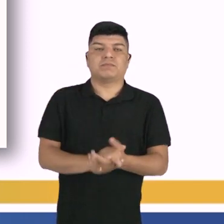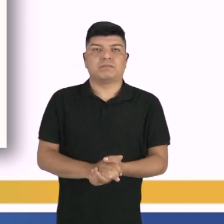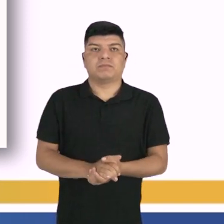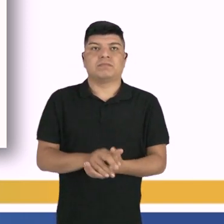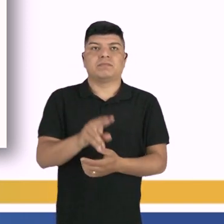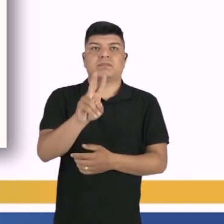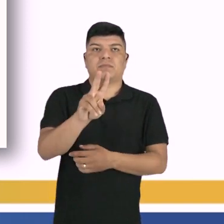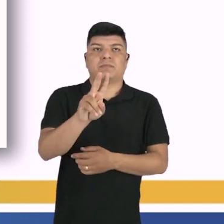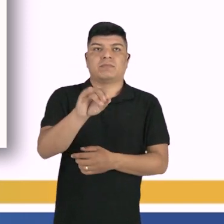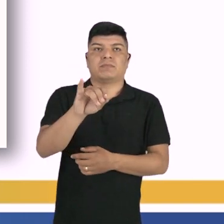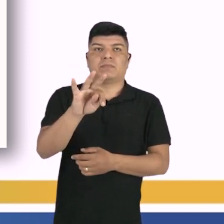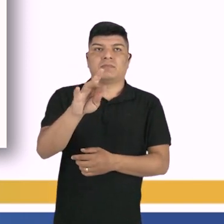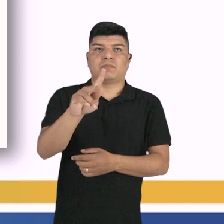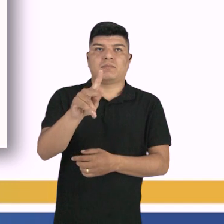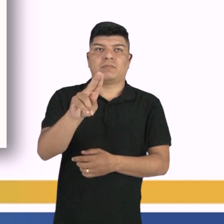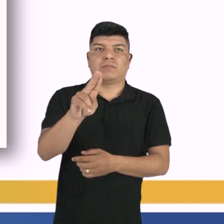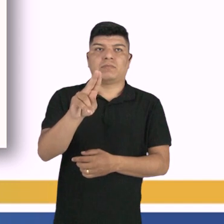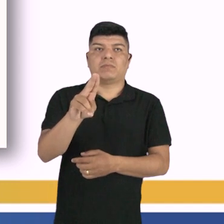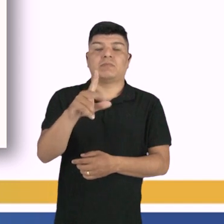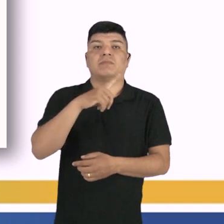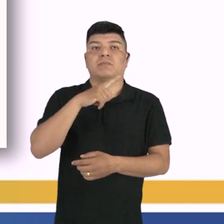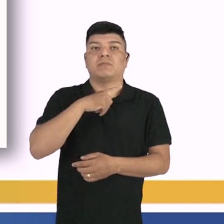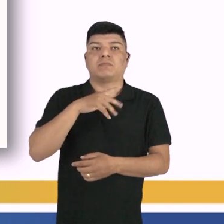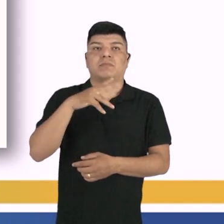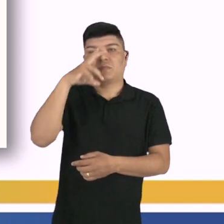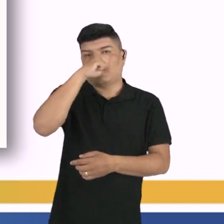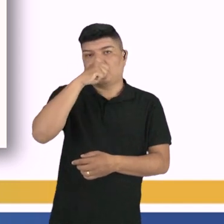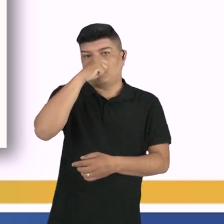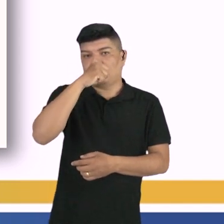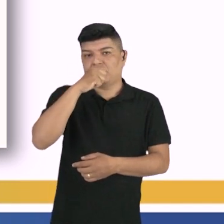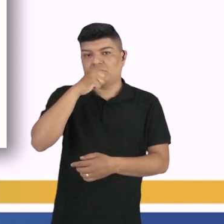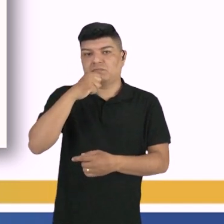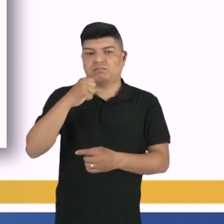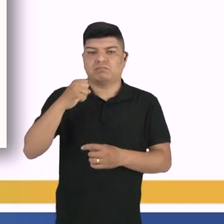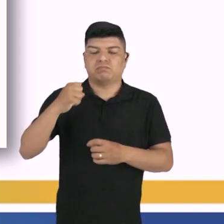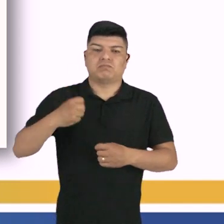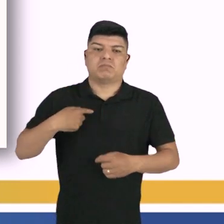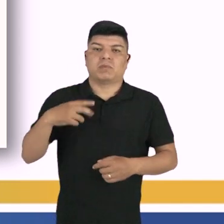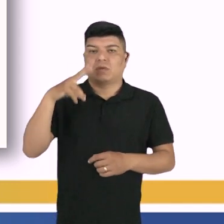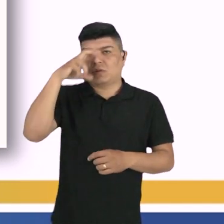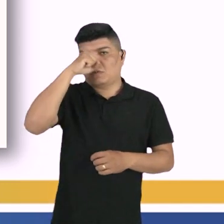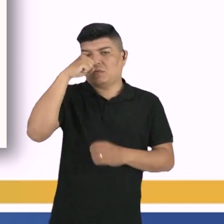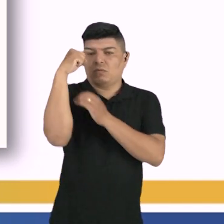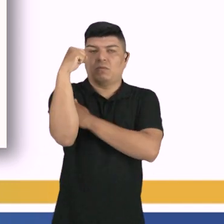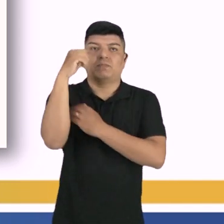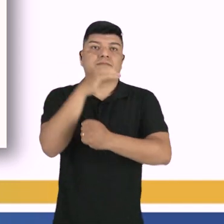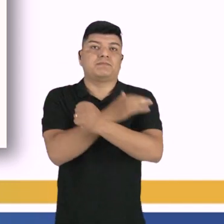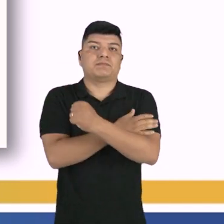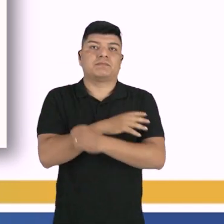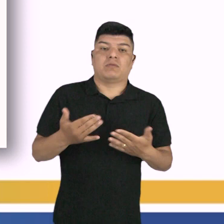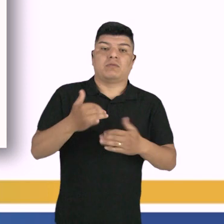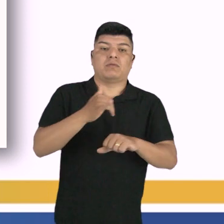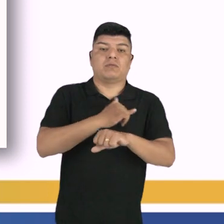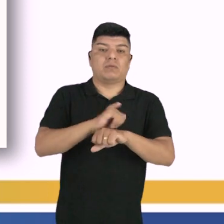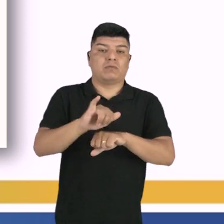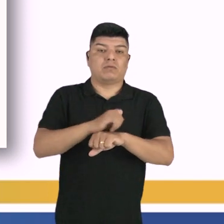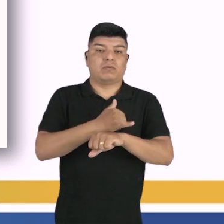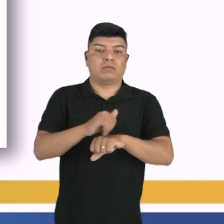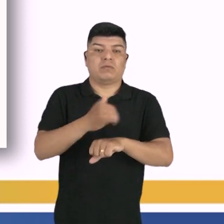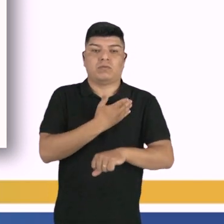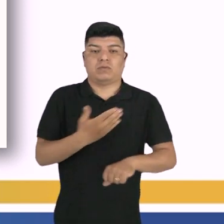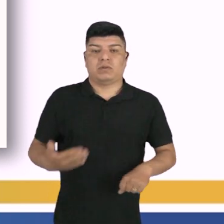podem observar que existem duas palavras, virtude e fortuna, e abaixo delas há uma